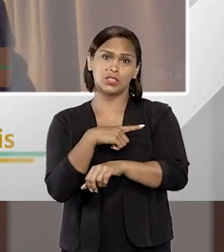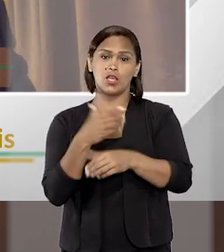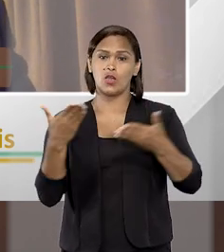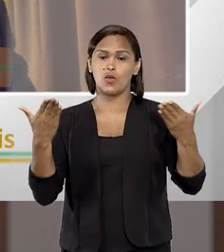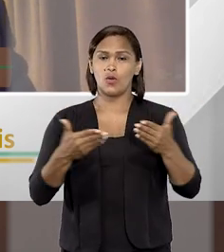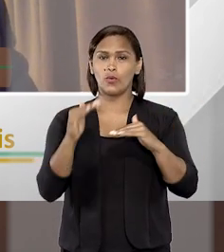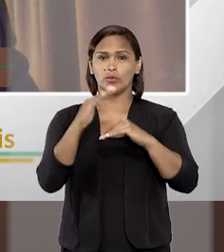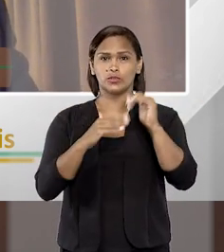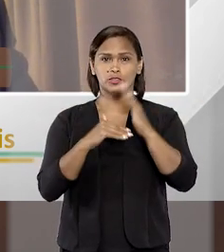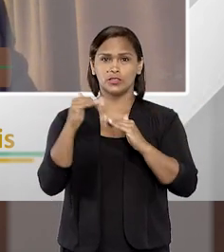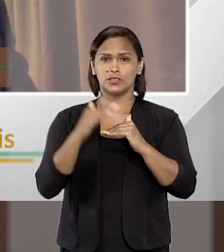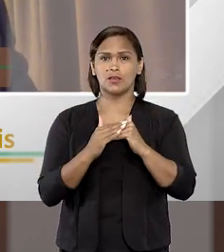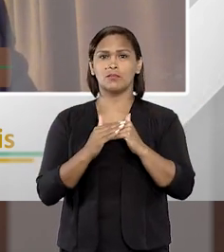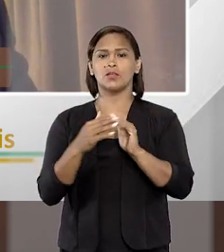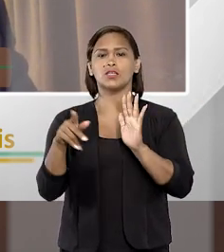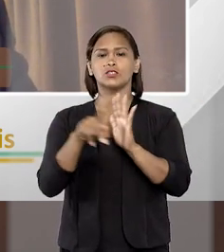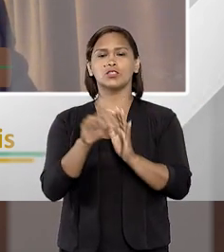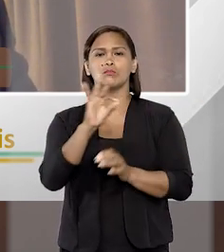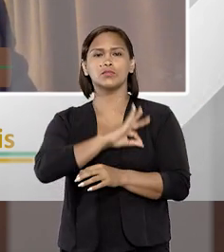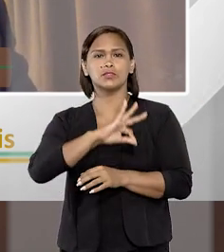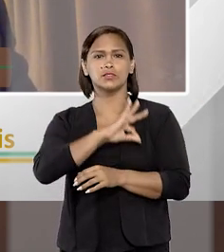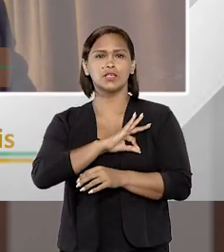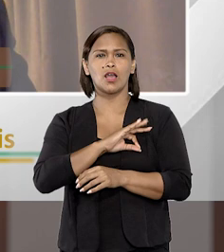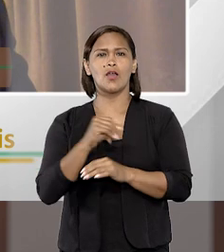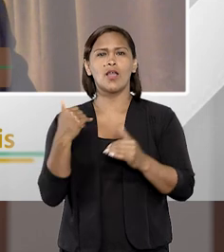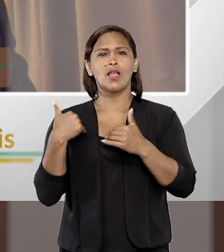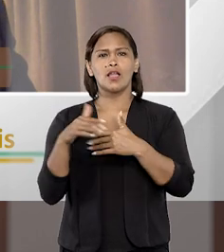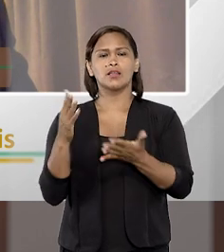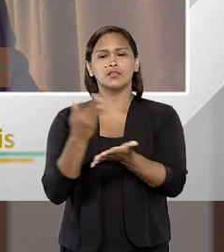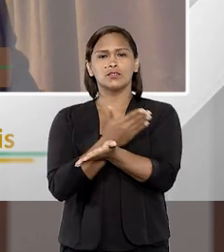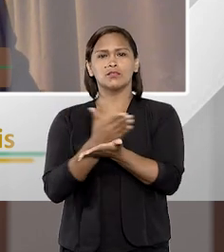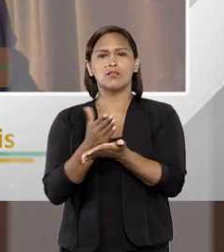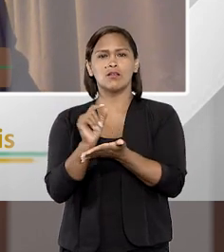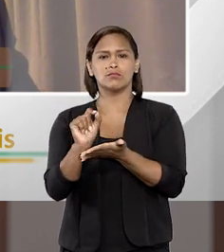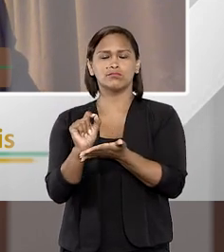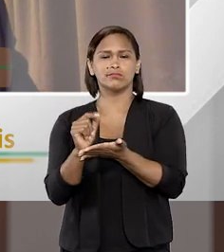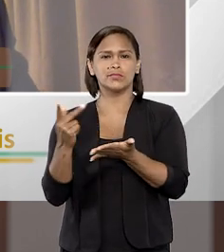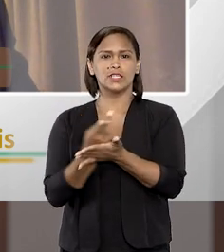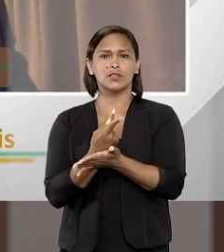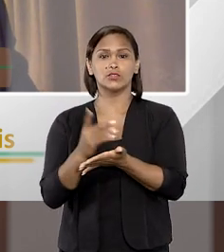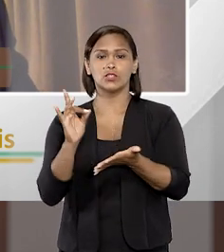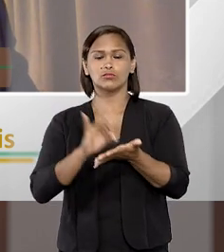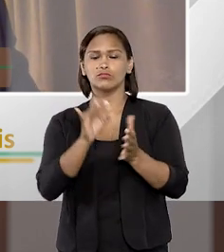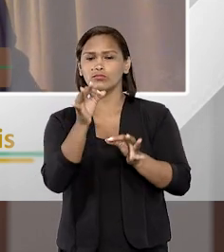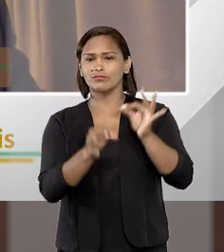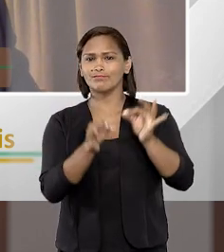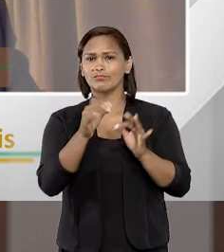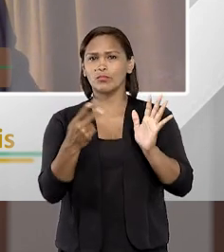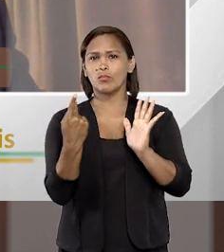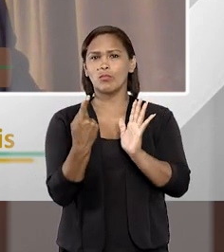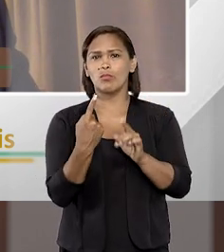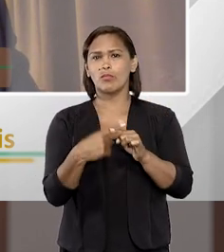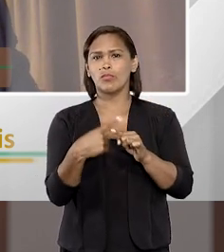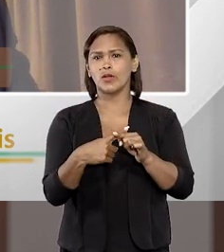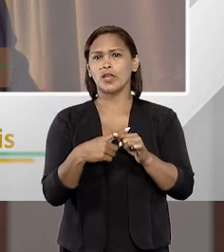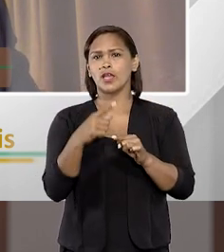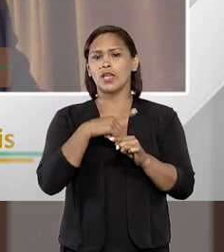hoje em dia na prática policial eles vão acontecendo injustamente em decorrência